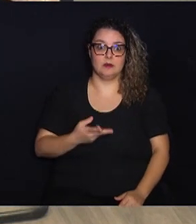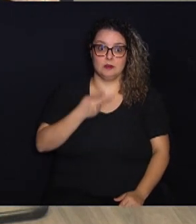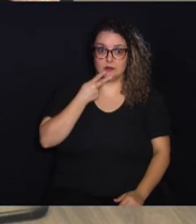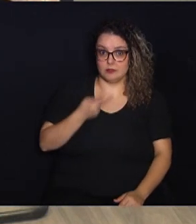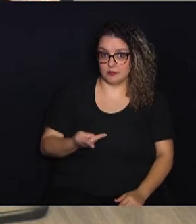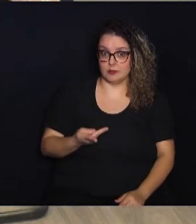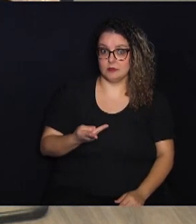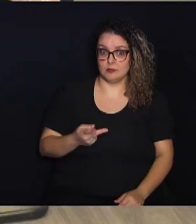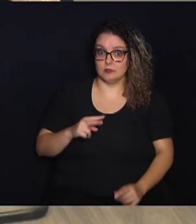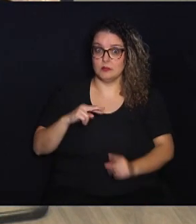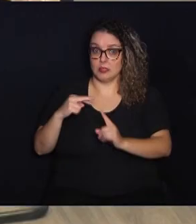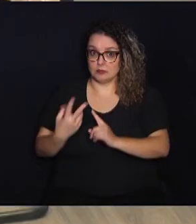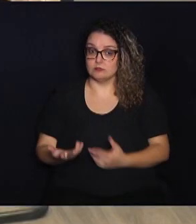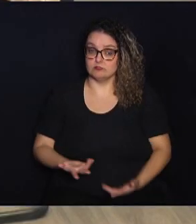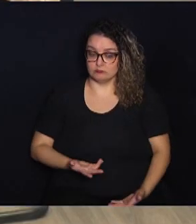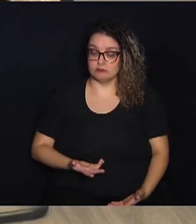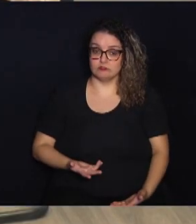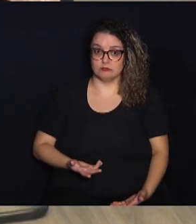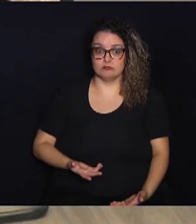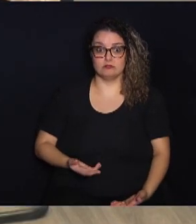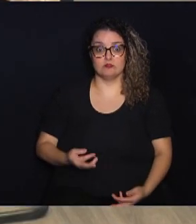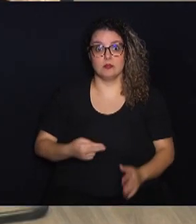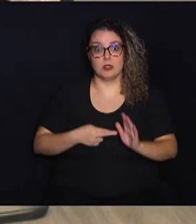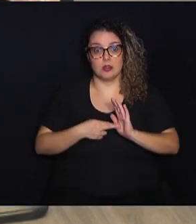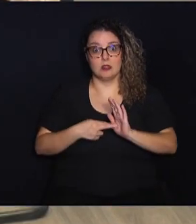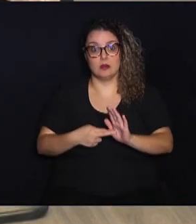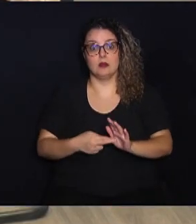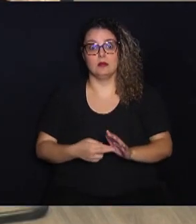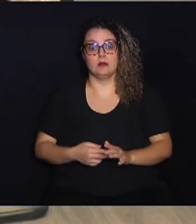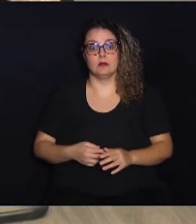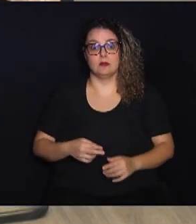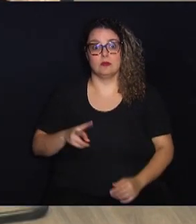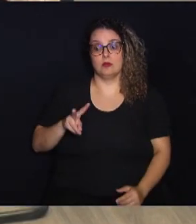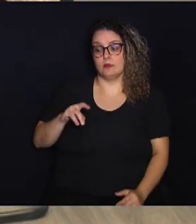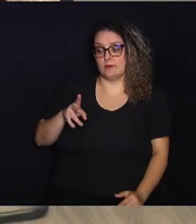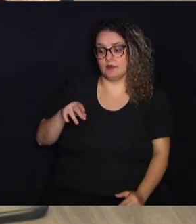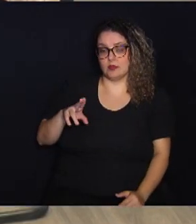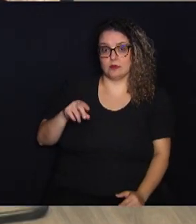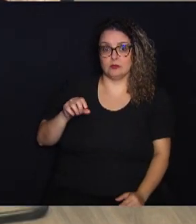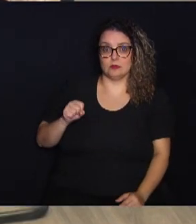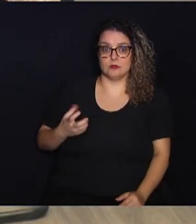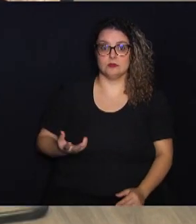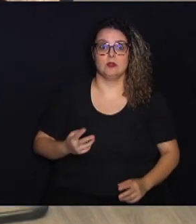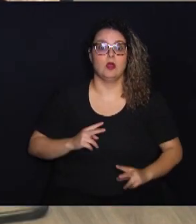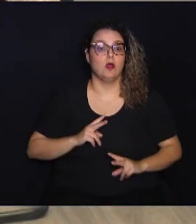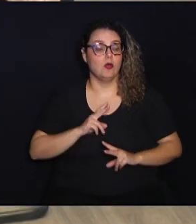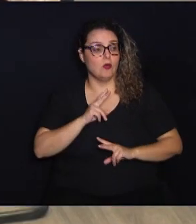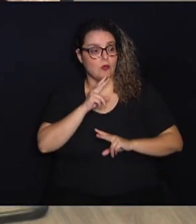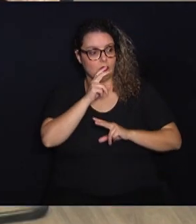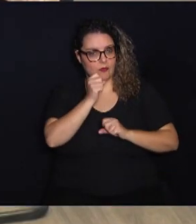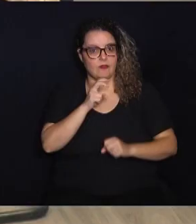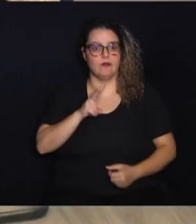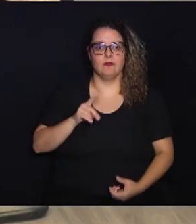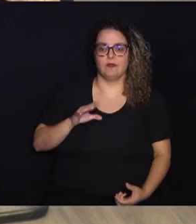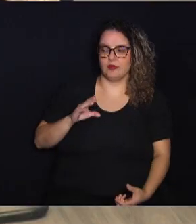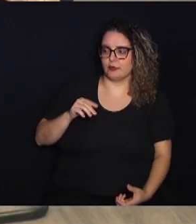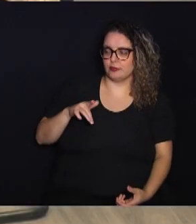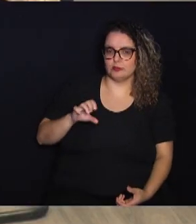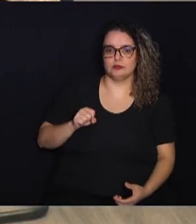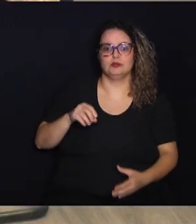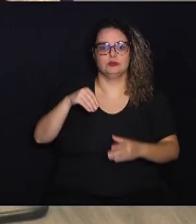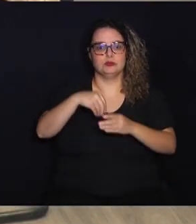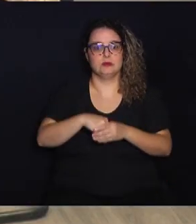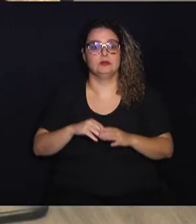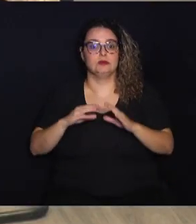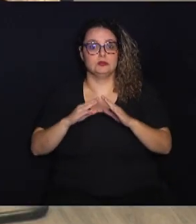pra gente, referente a os vínculos, né? O fortalecimento dos vínculos dentro de